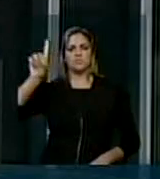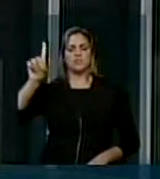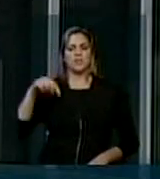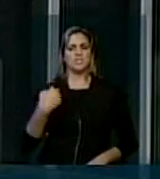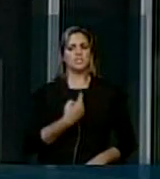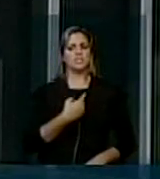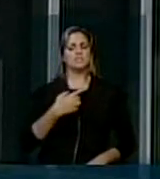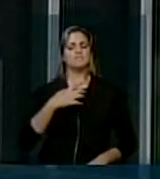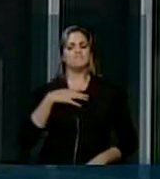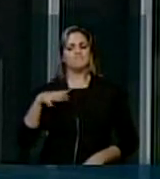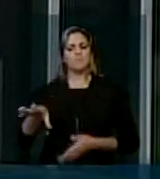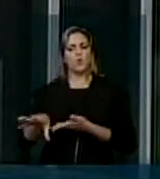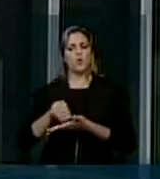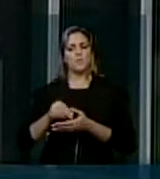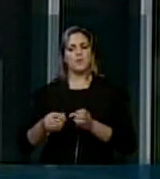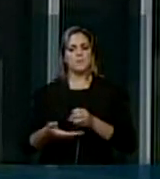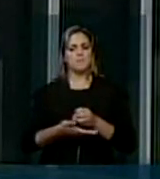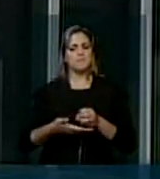fundamentos